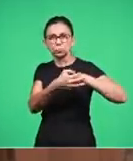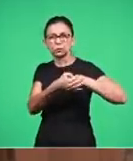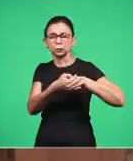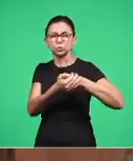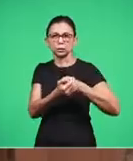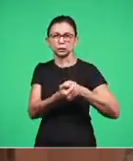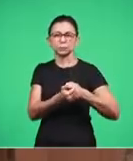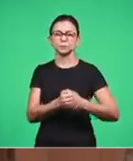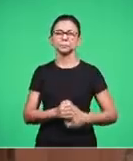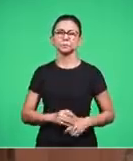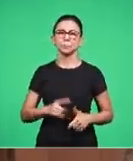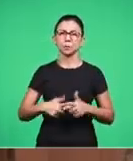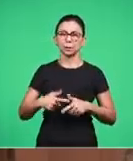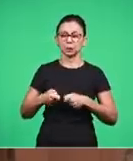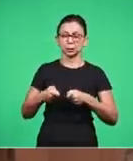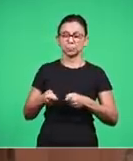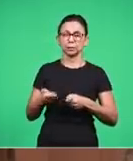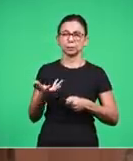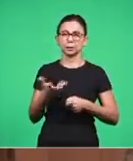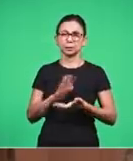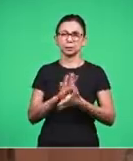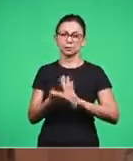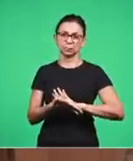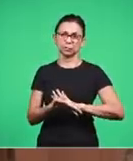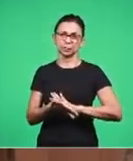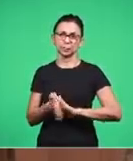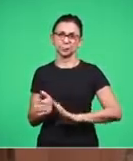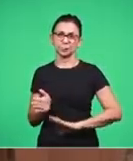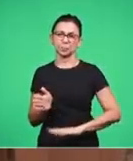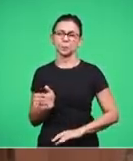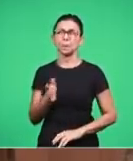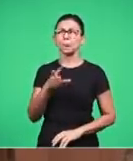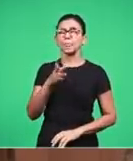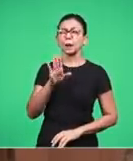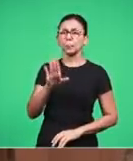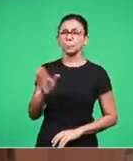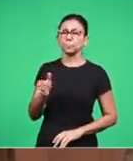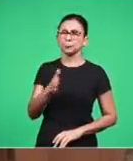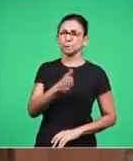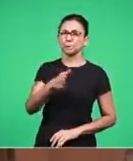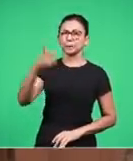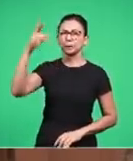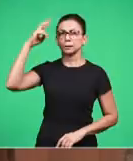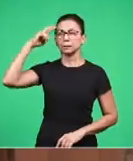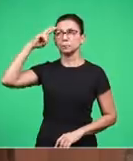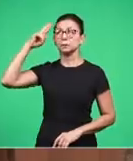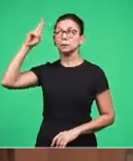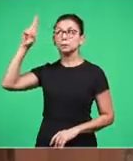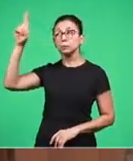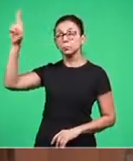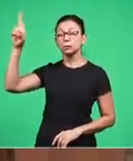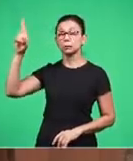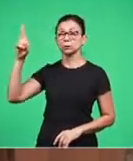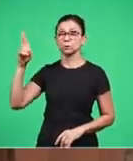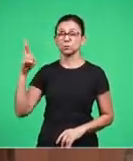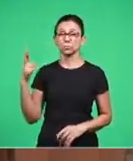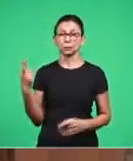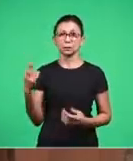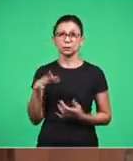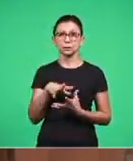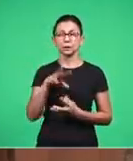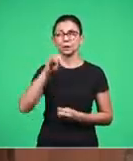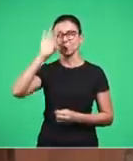Senhor misericórdia. Ele fala: Senhor, porque minha alma confia em